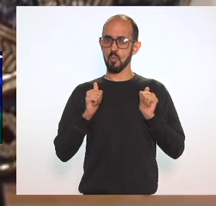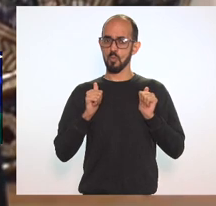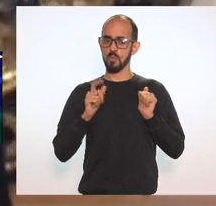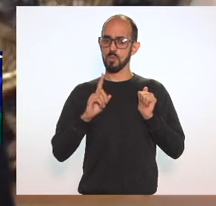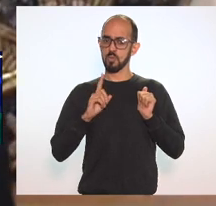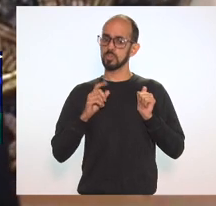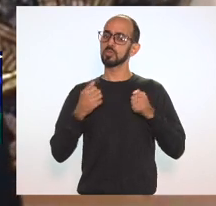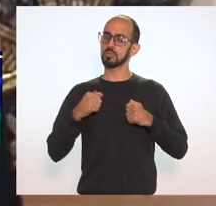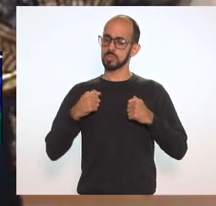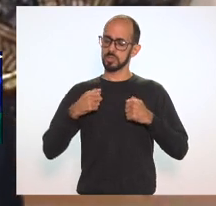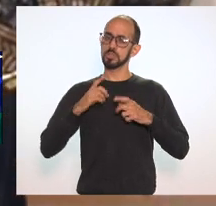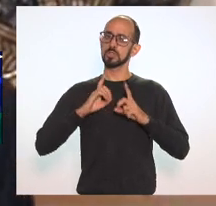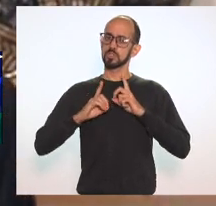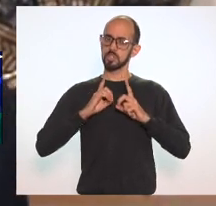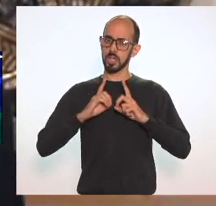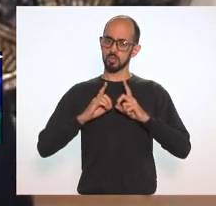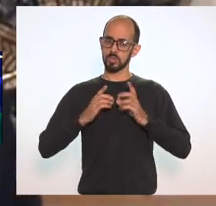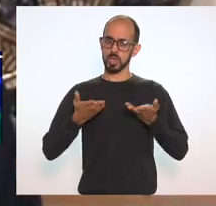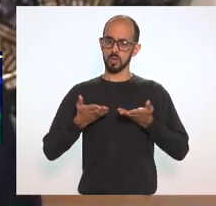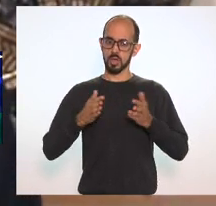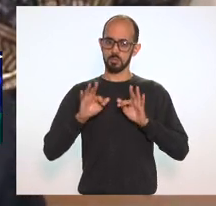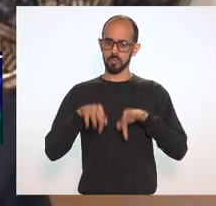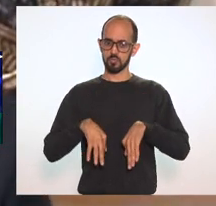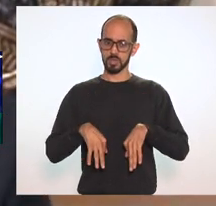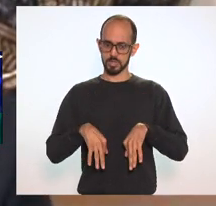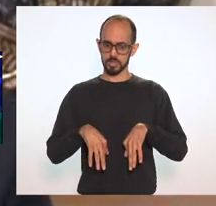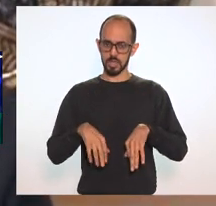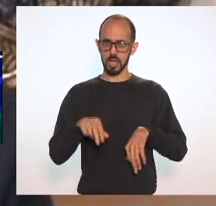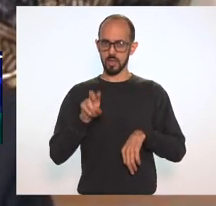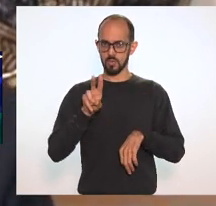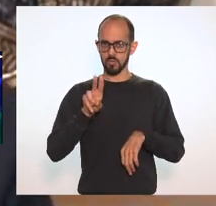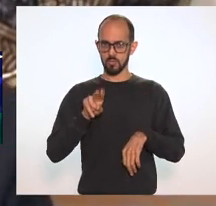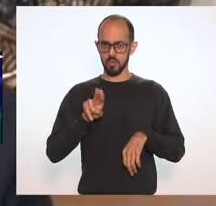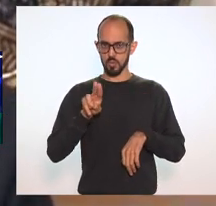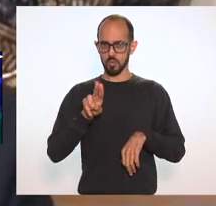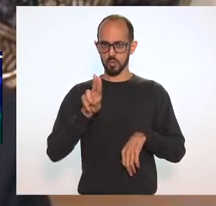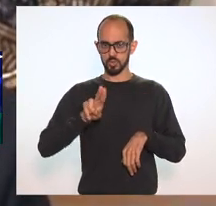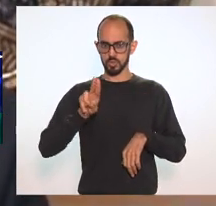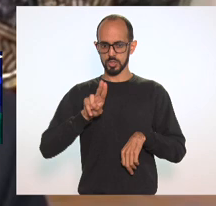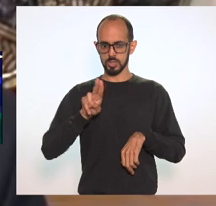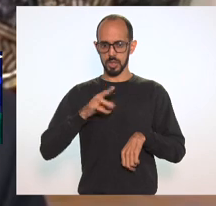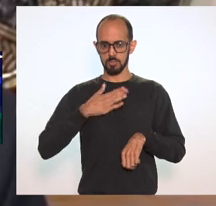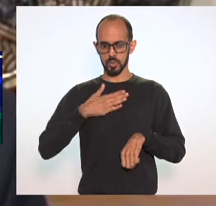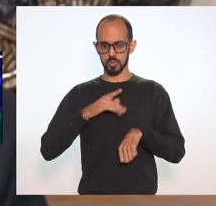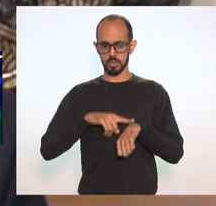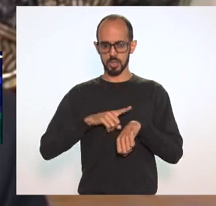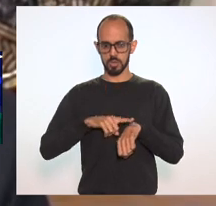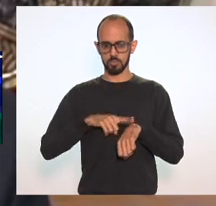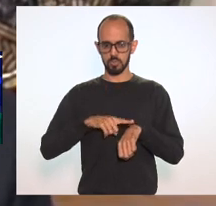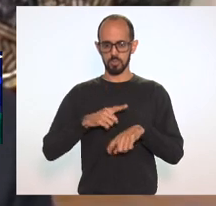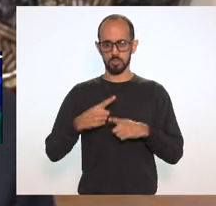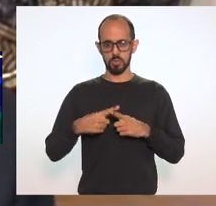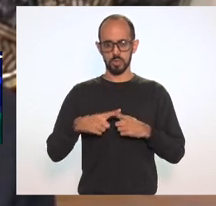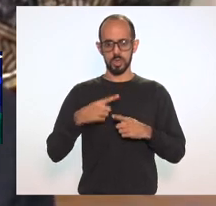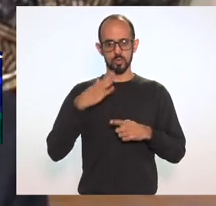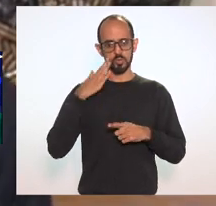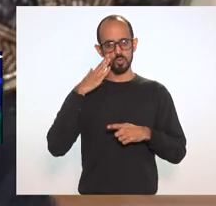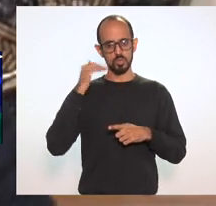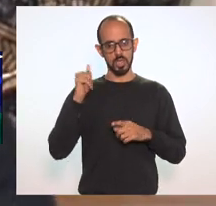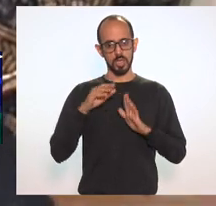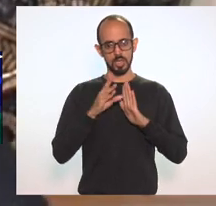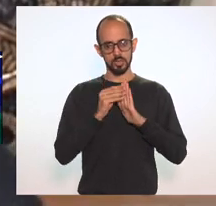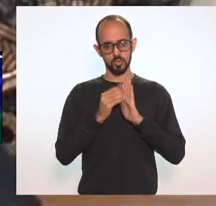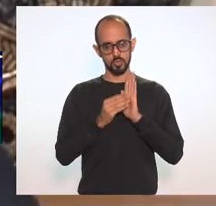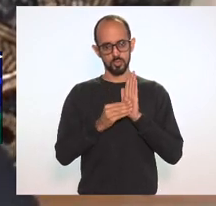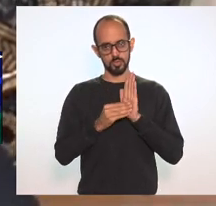dialogando e para finalizar o presidente ou vou utilizar o meu tempo porque eu sei que essa matéria já